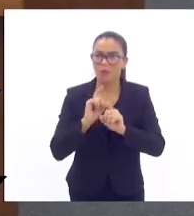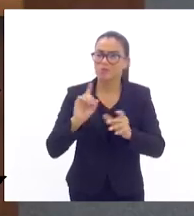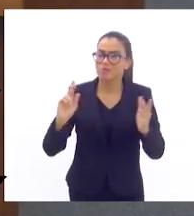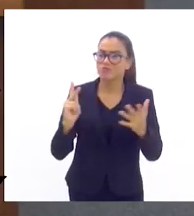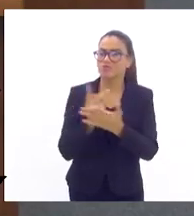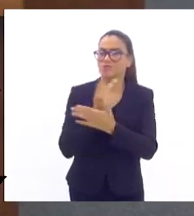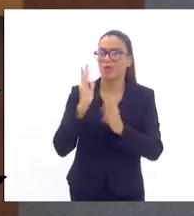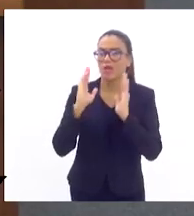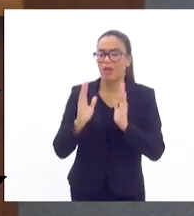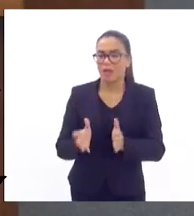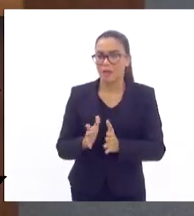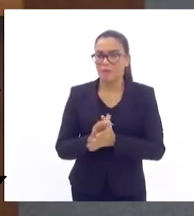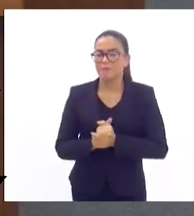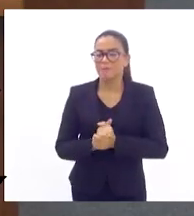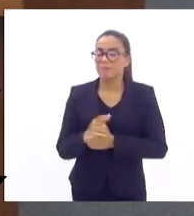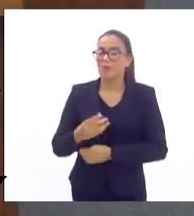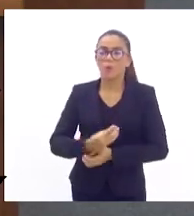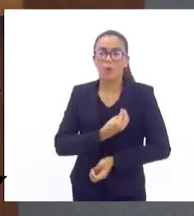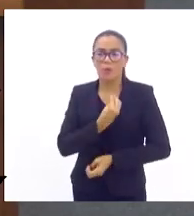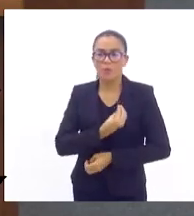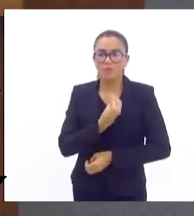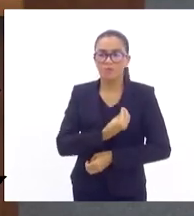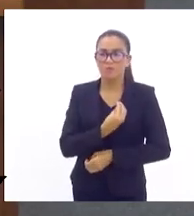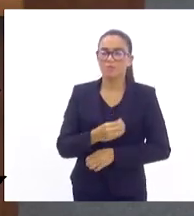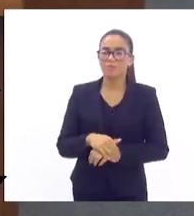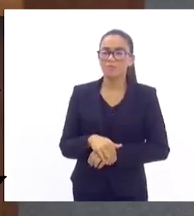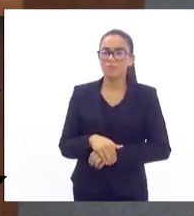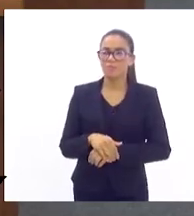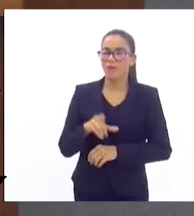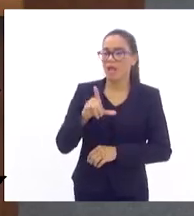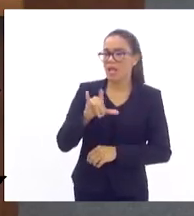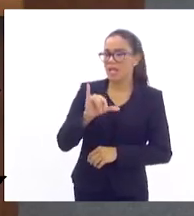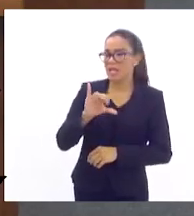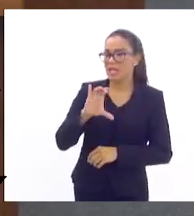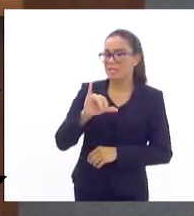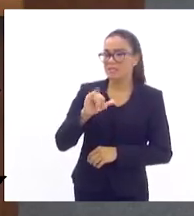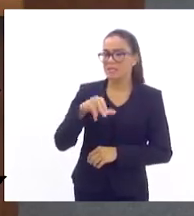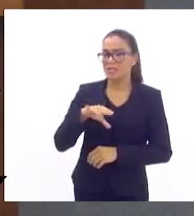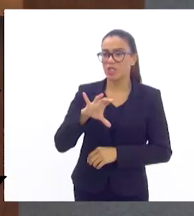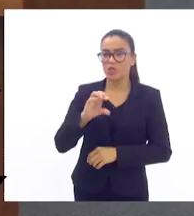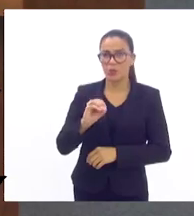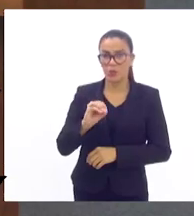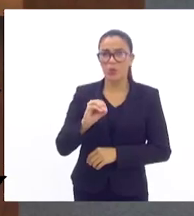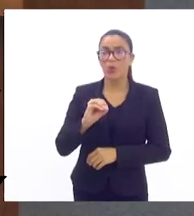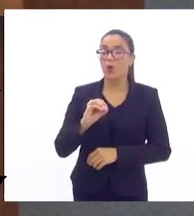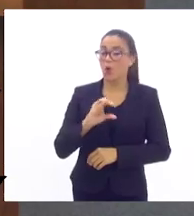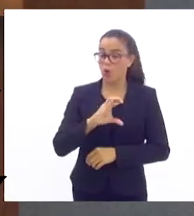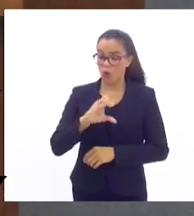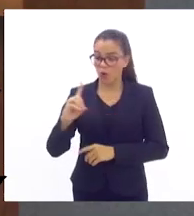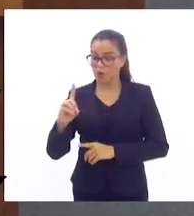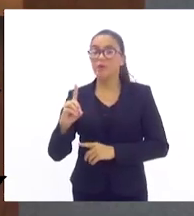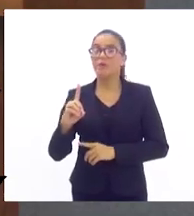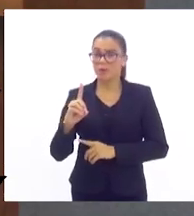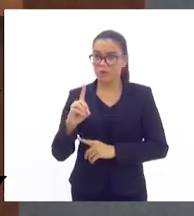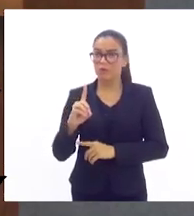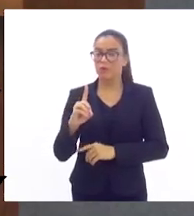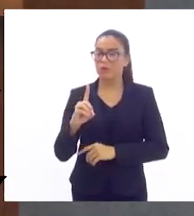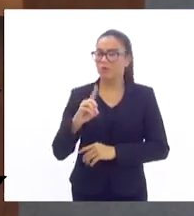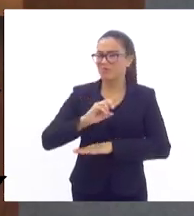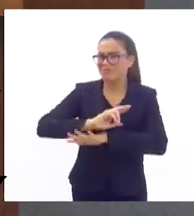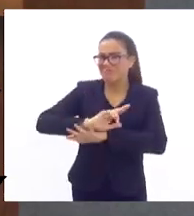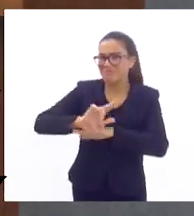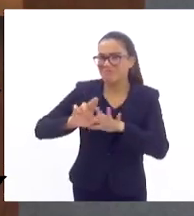realizada, com a participação do Licínio como coordenador pro tempo, com diversas